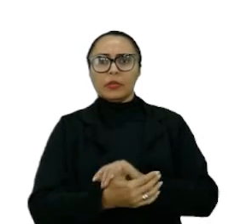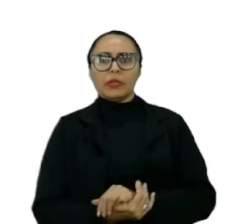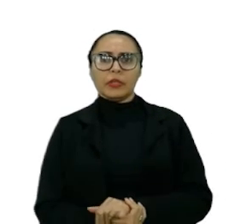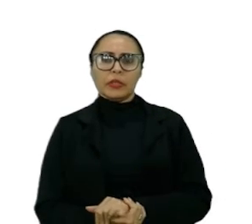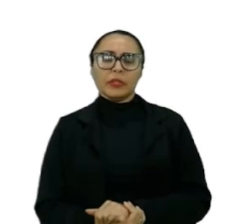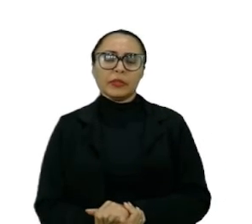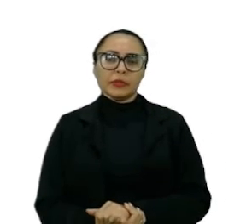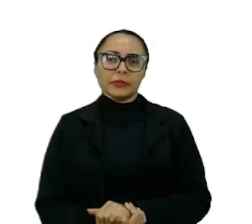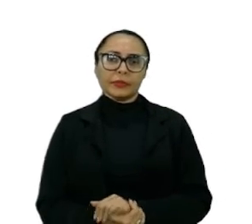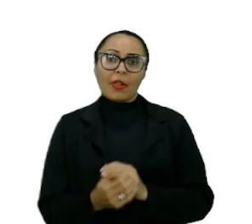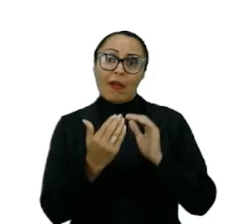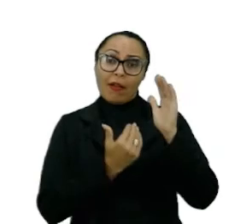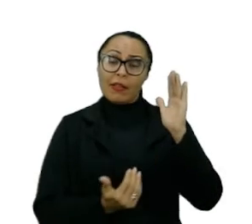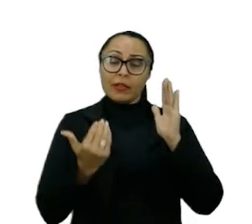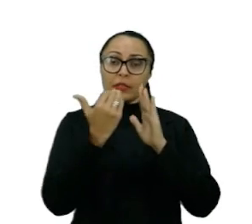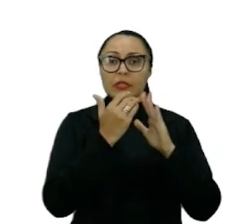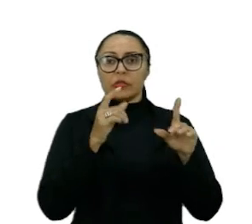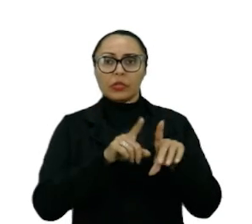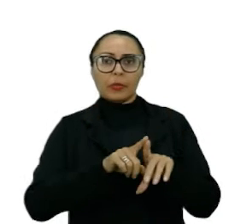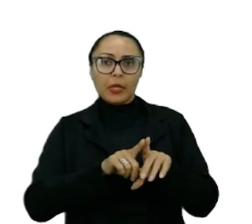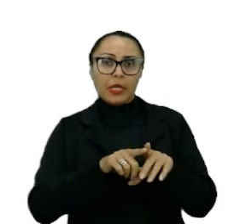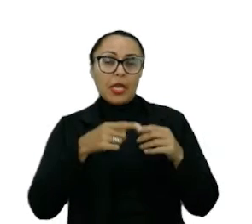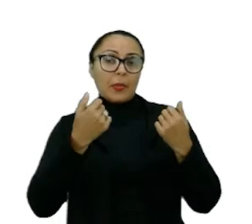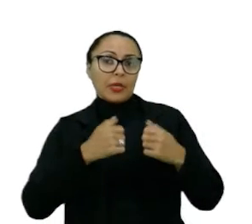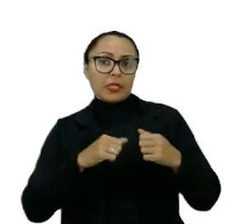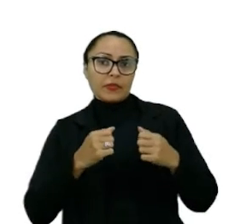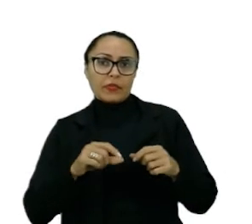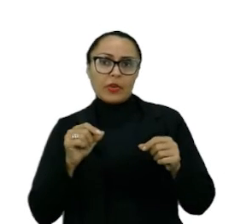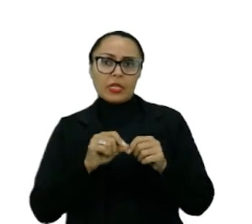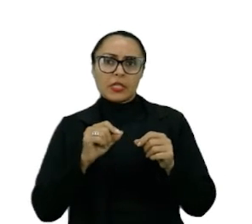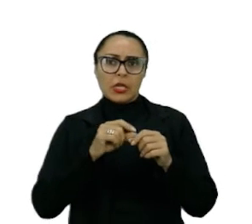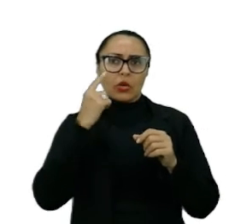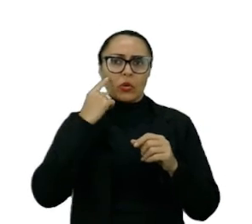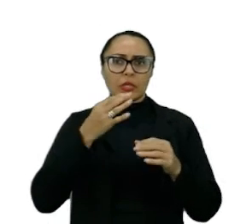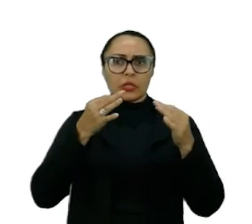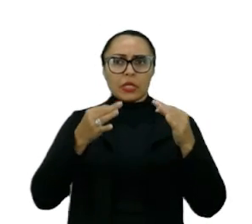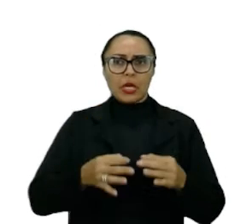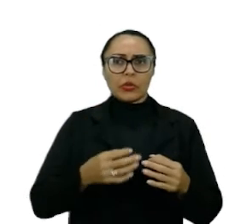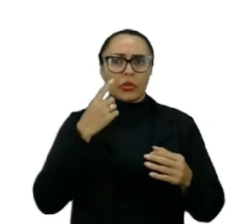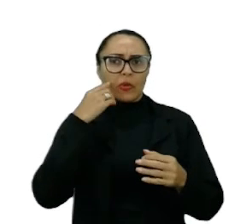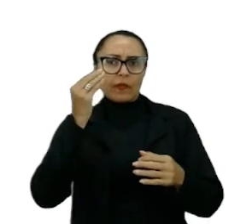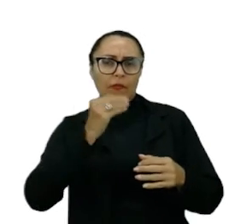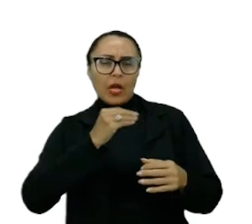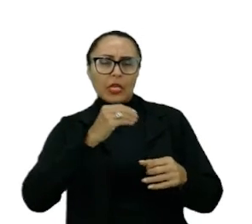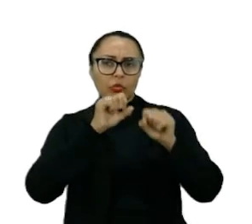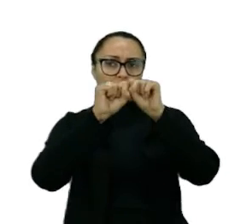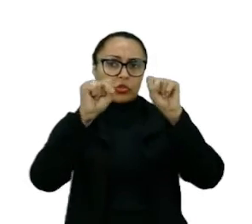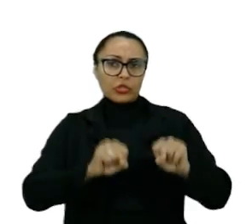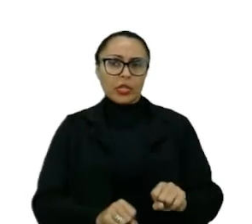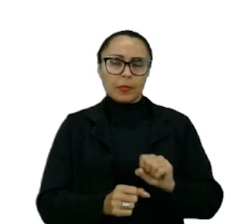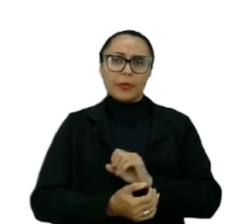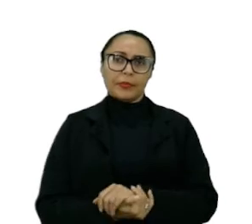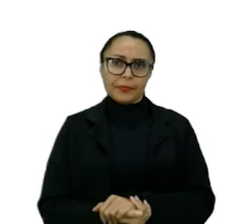disso, você também teria que fazer as ações corretivas para as falhas de sistema.